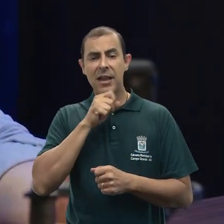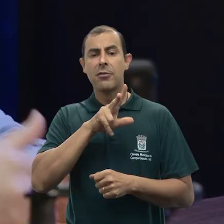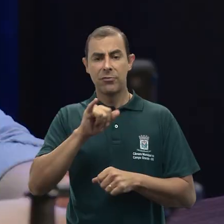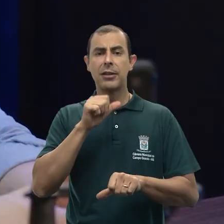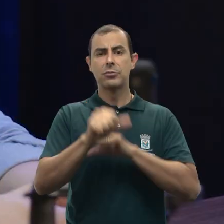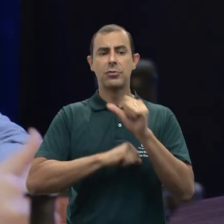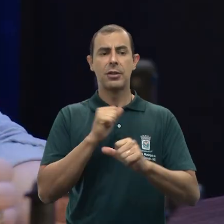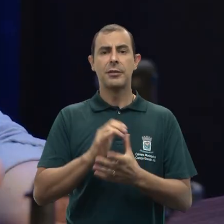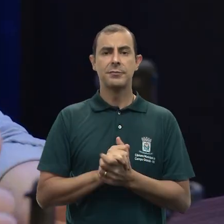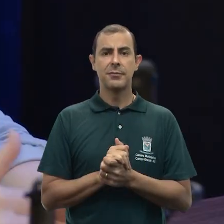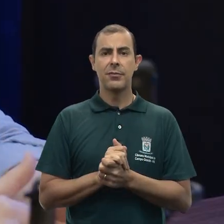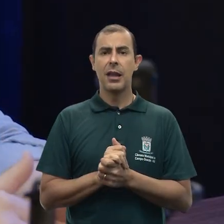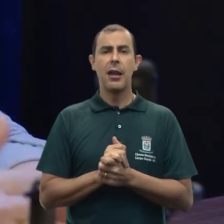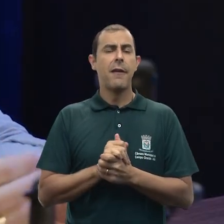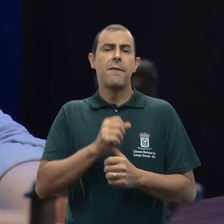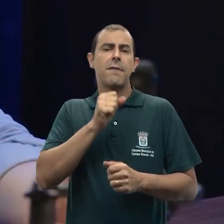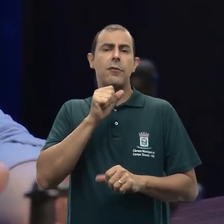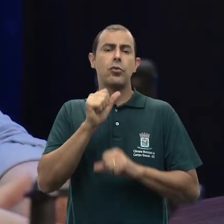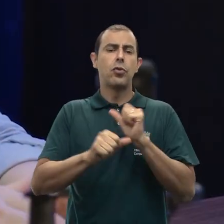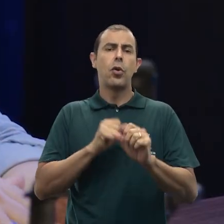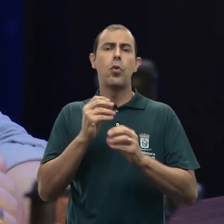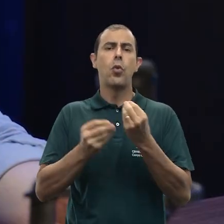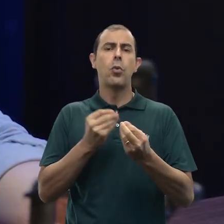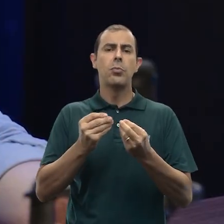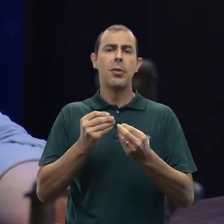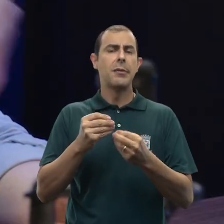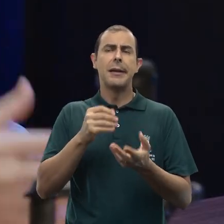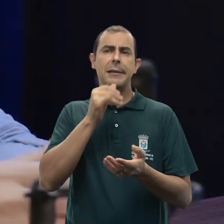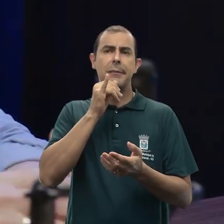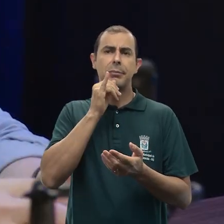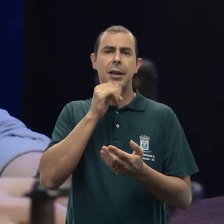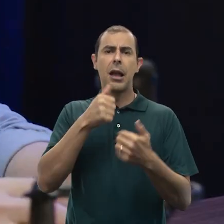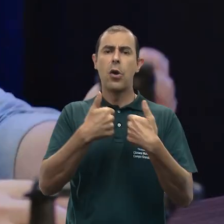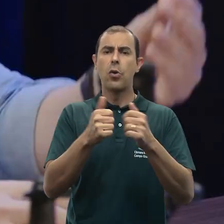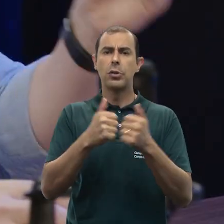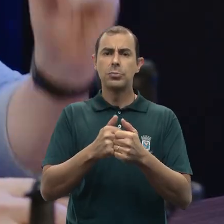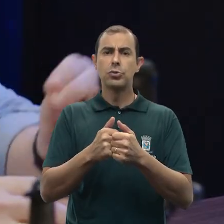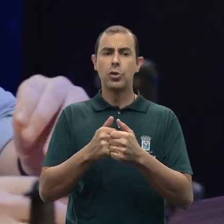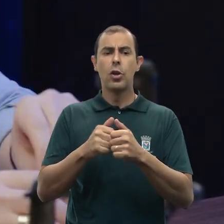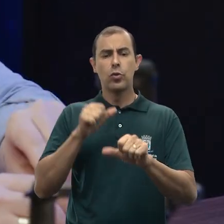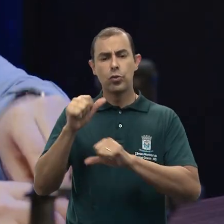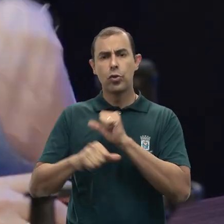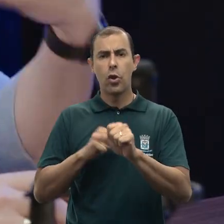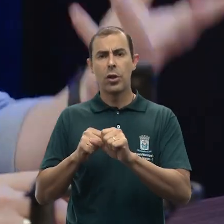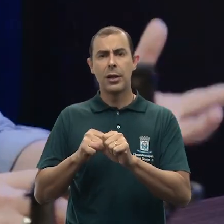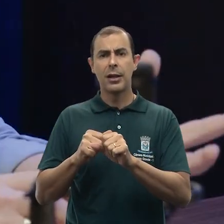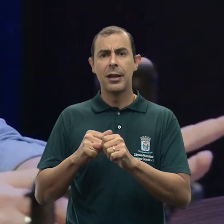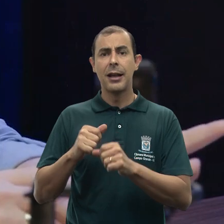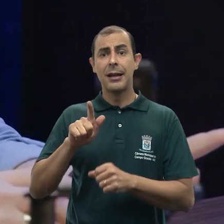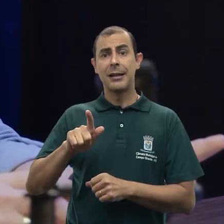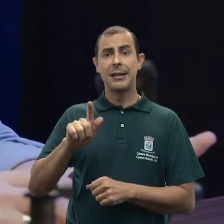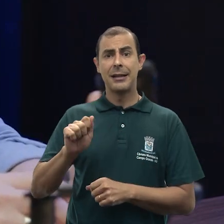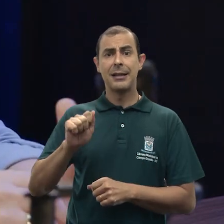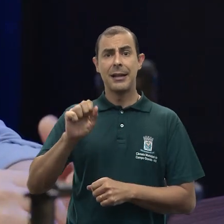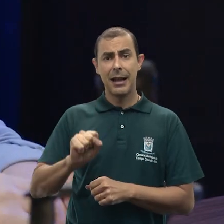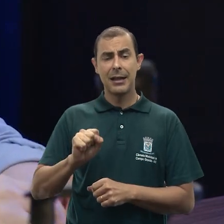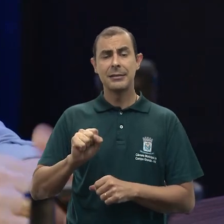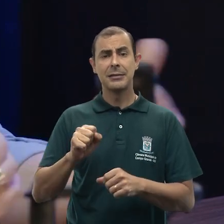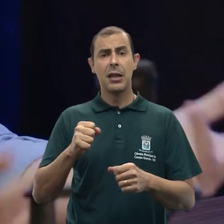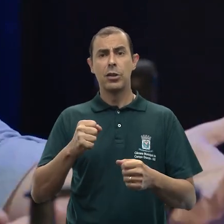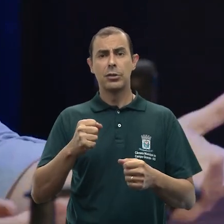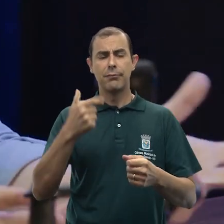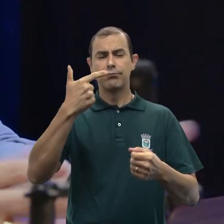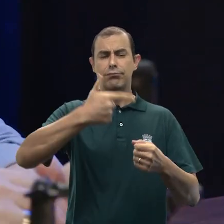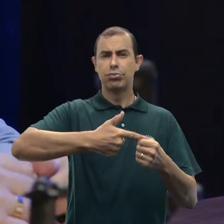de preferência que eles rodem a gás e não a diesel, para a gente ter também aí uma redução da emissão de gases poluentes.